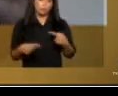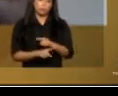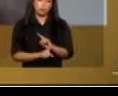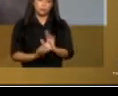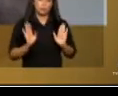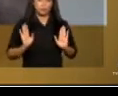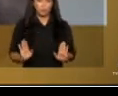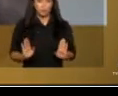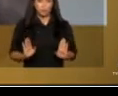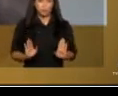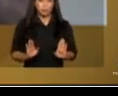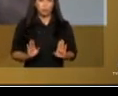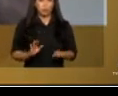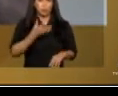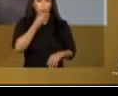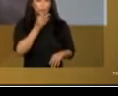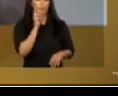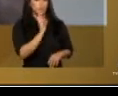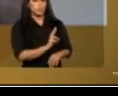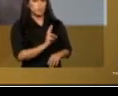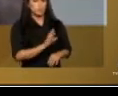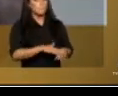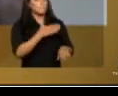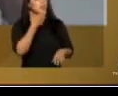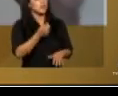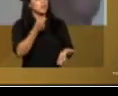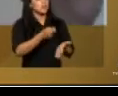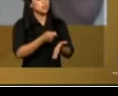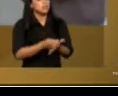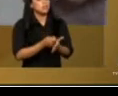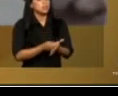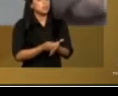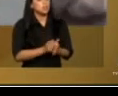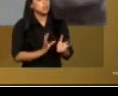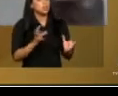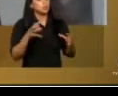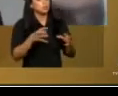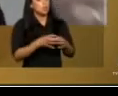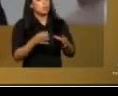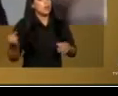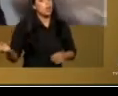melhor alternativa, diz o engenheiro, seria exigir que esses grupos entrem para